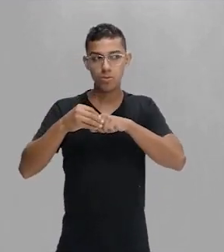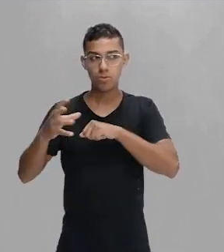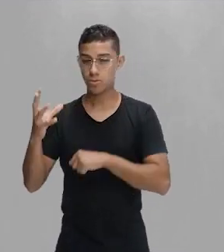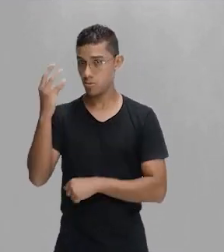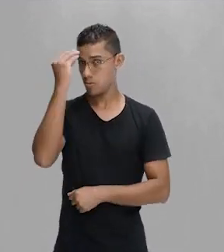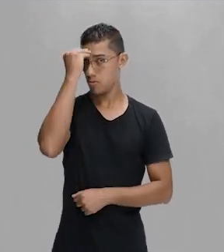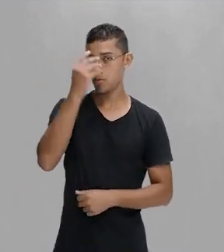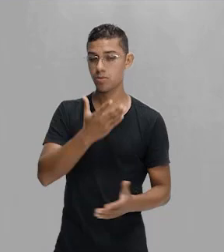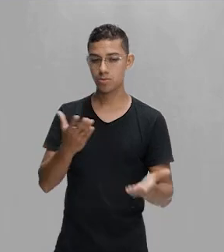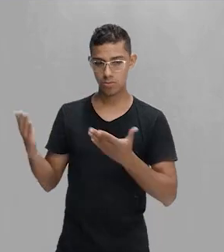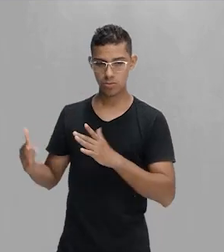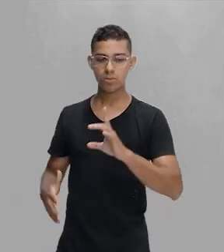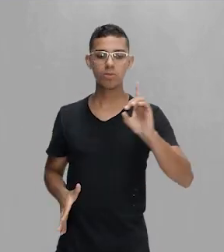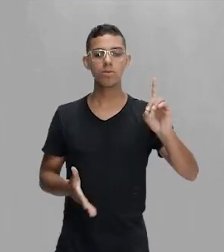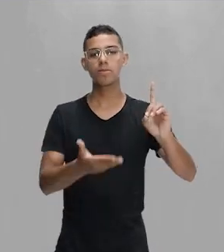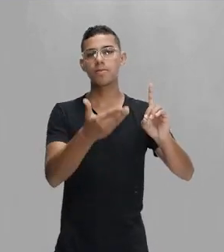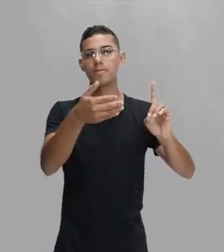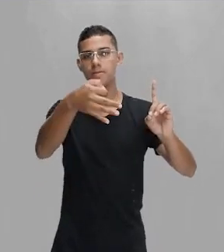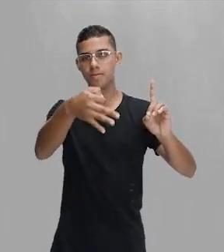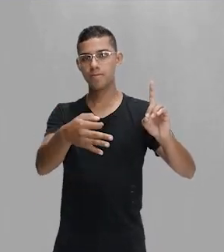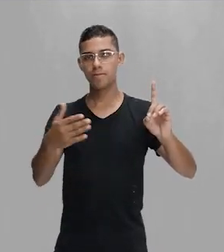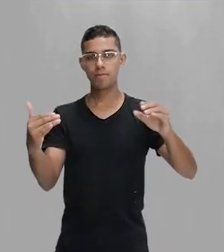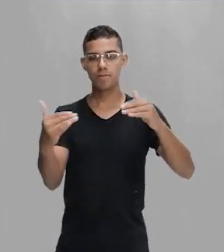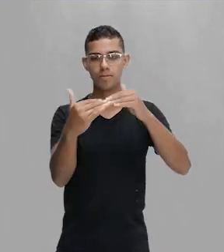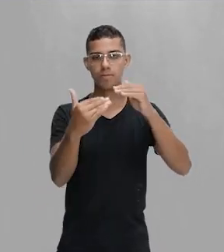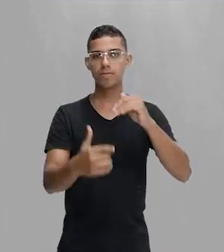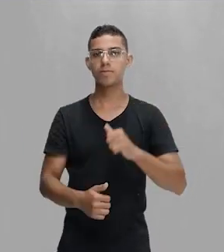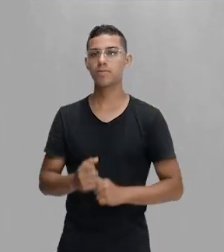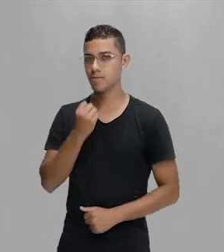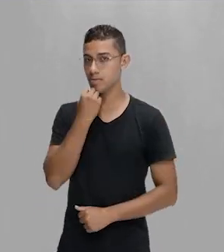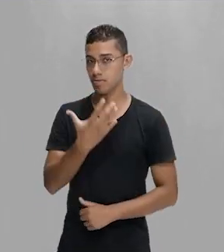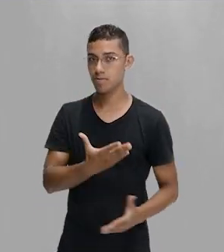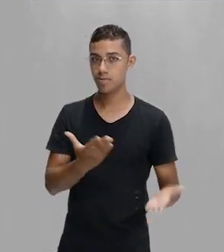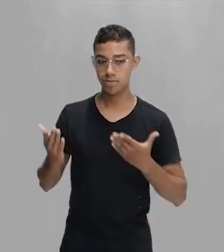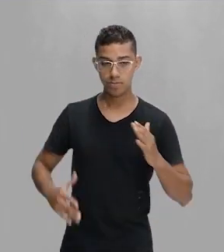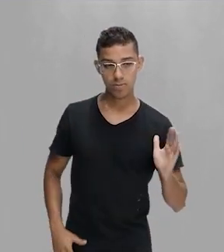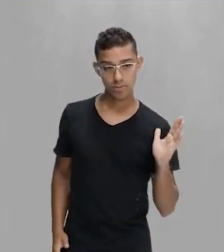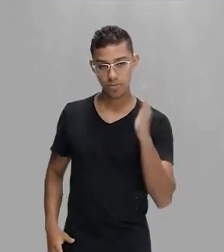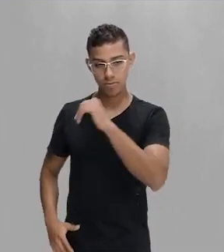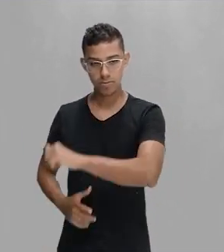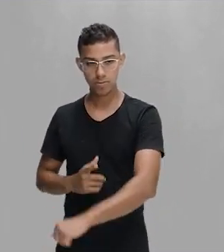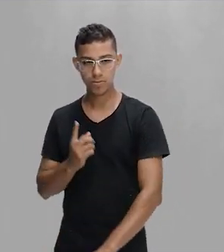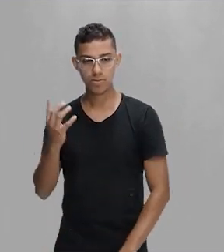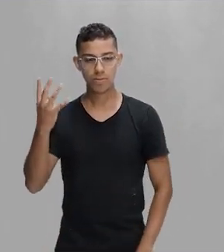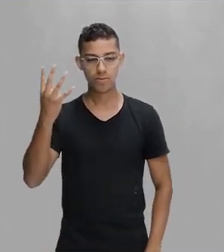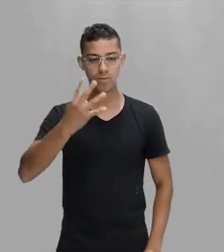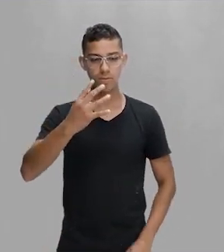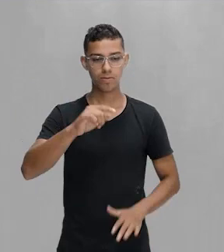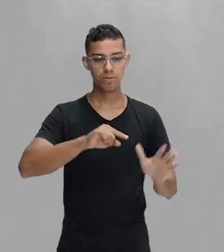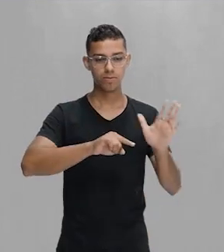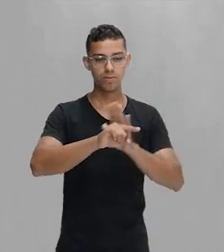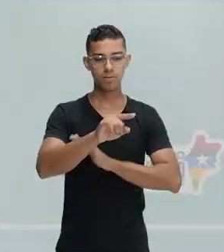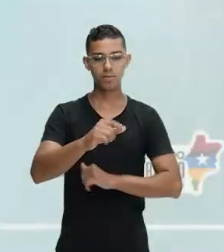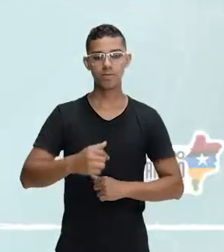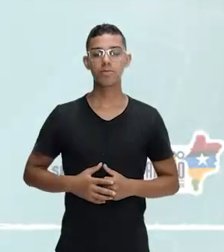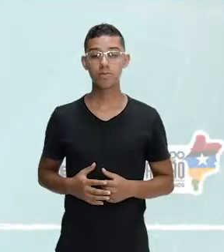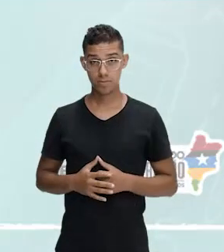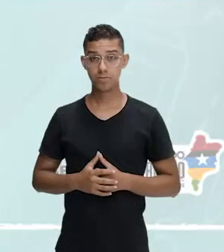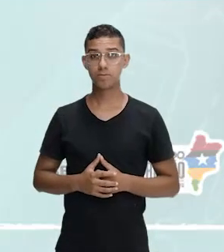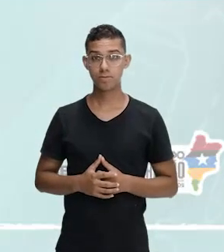assinale para você, letra D de dado. Correto? Show de bola? Vamos junto? Vamos para a quarta